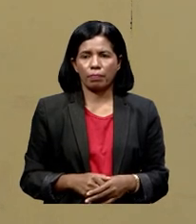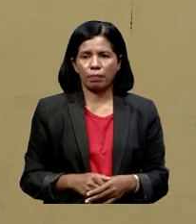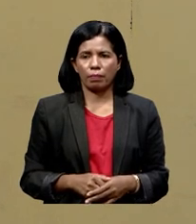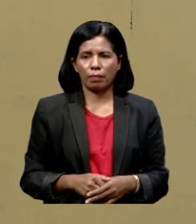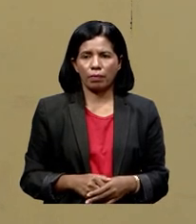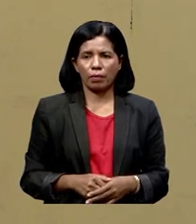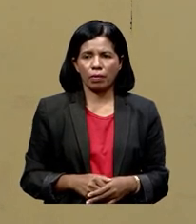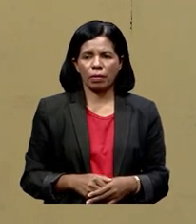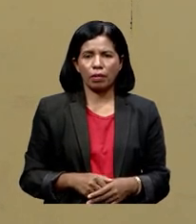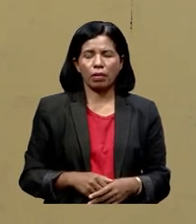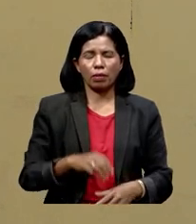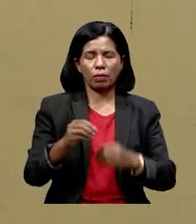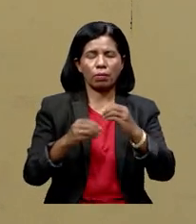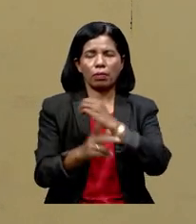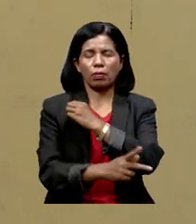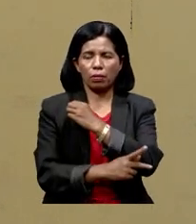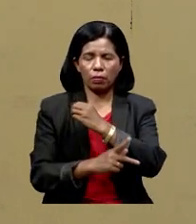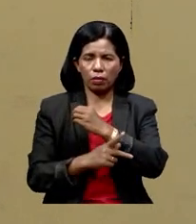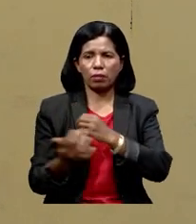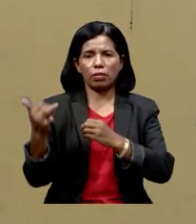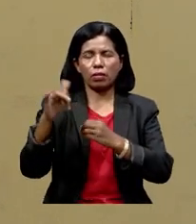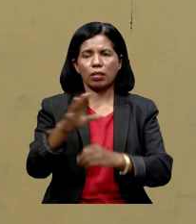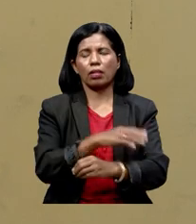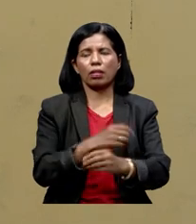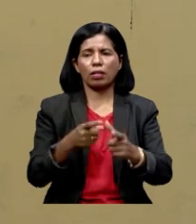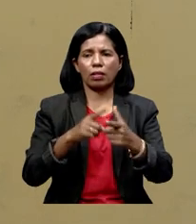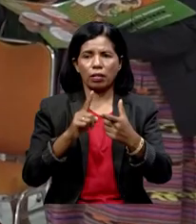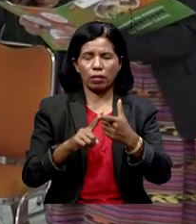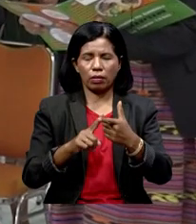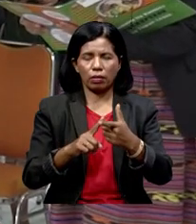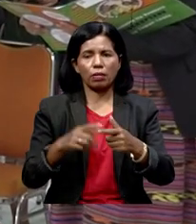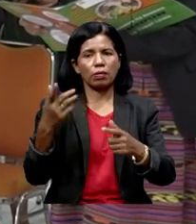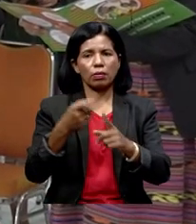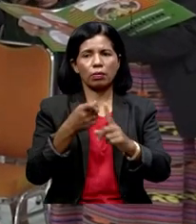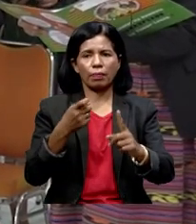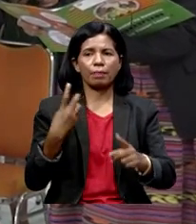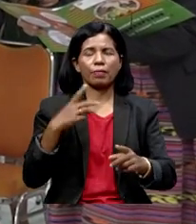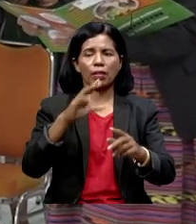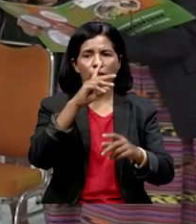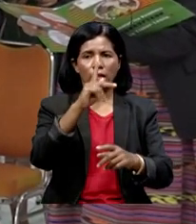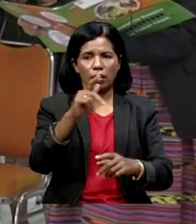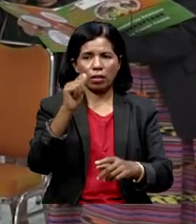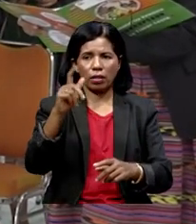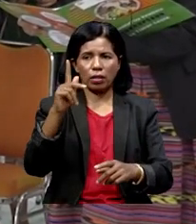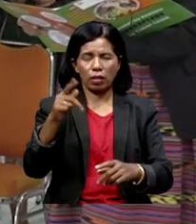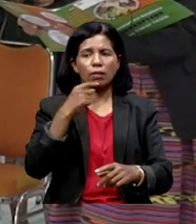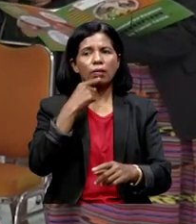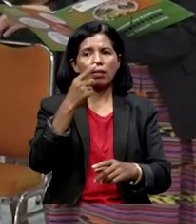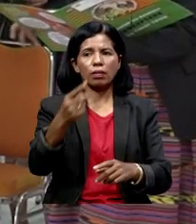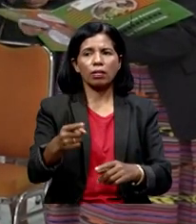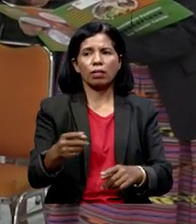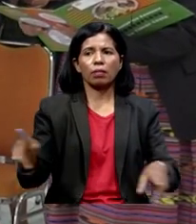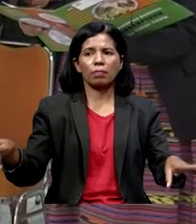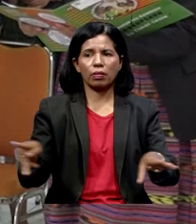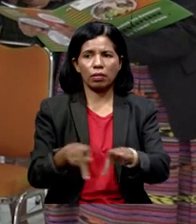crime, corrupção passiva, ativa, existe. Comissário Comissão Anticorrupção Hatete, com